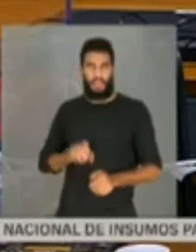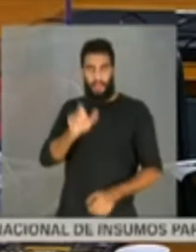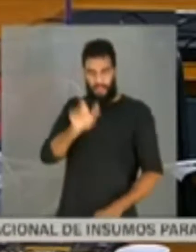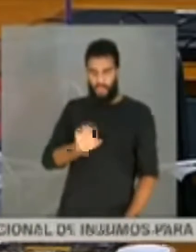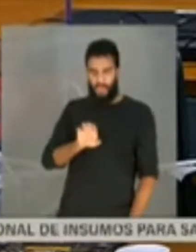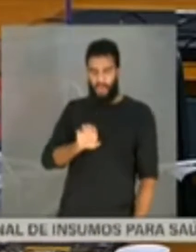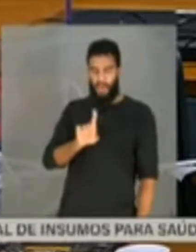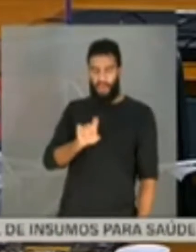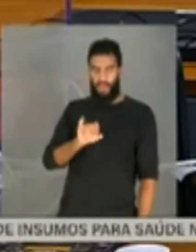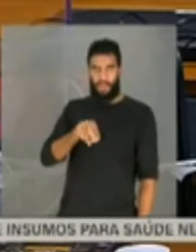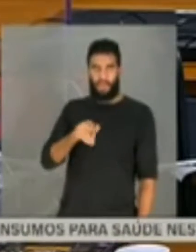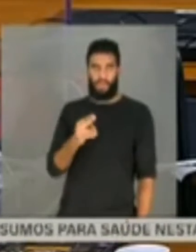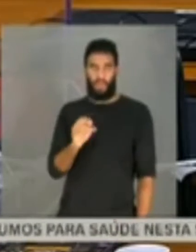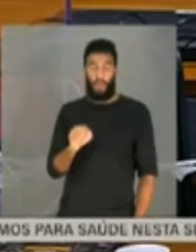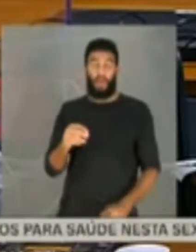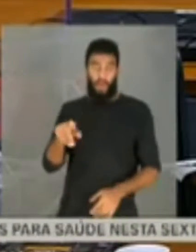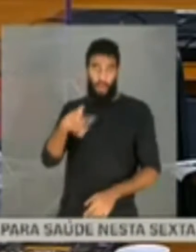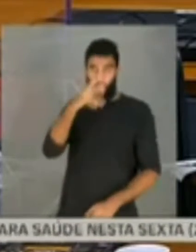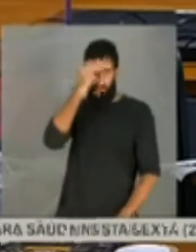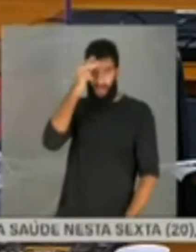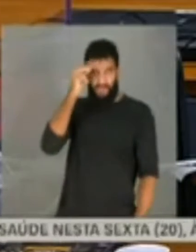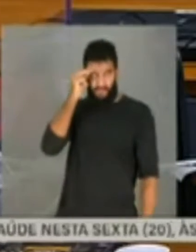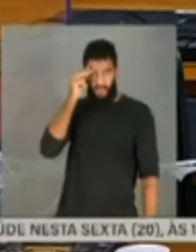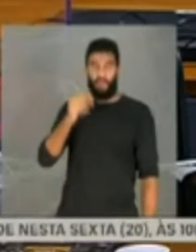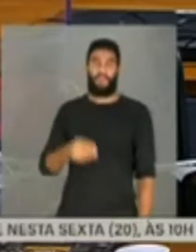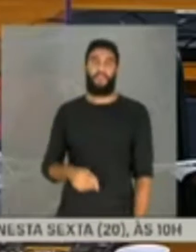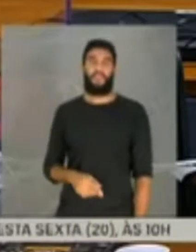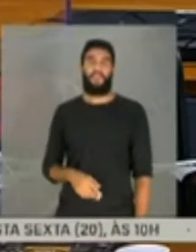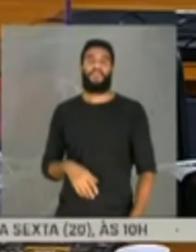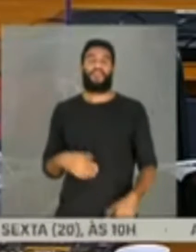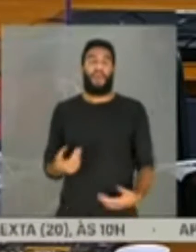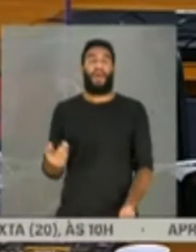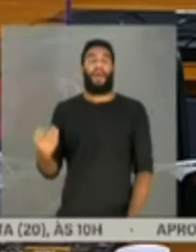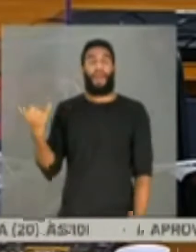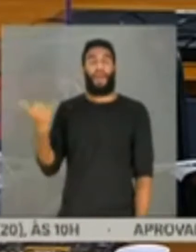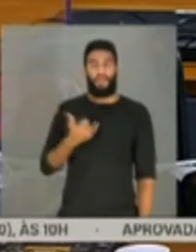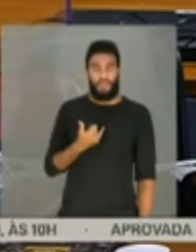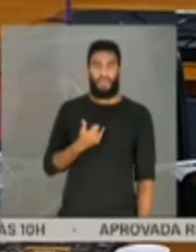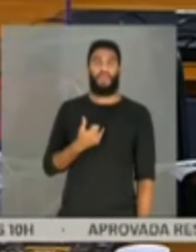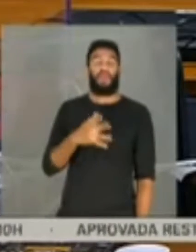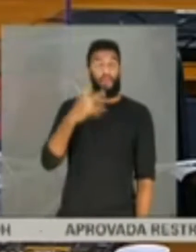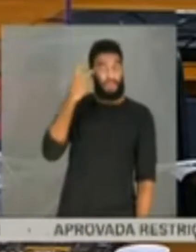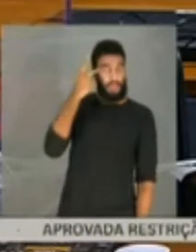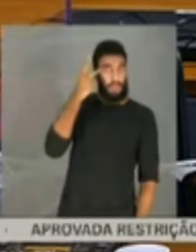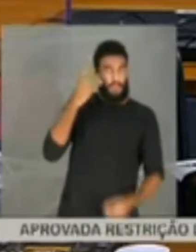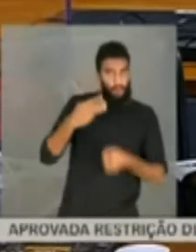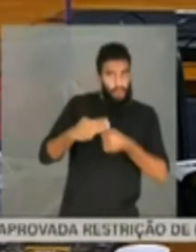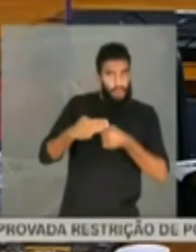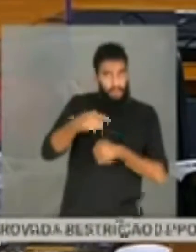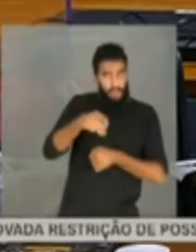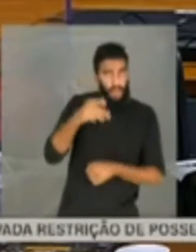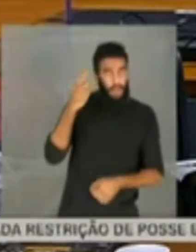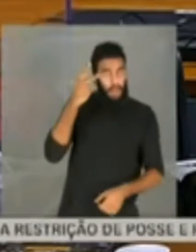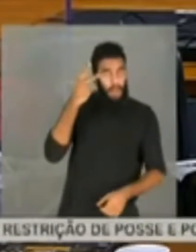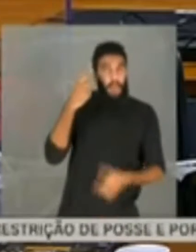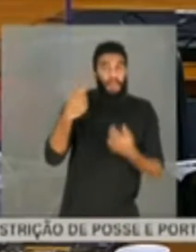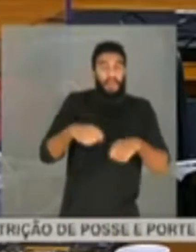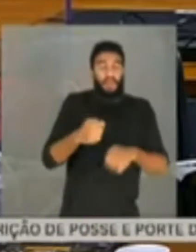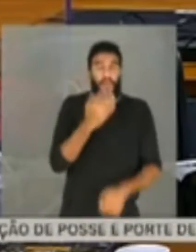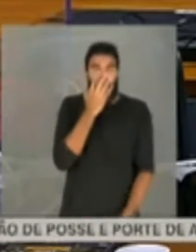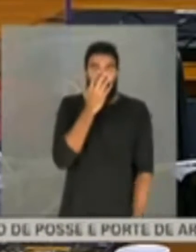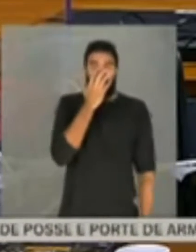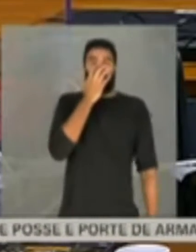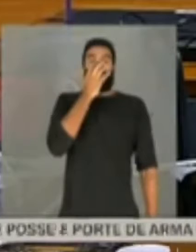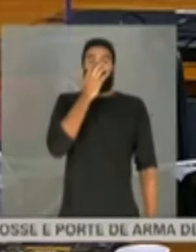de Edinho, prefeito de Araraquara. Gabas afirmou que o município paulista estava precisando de